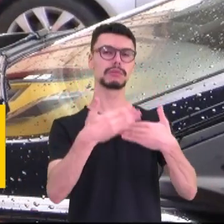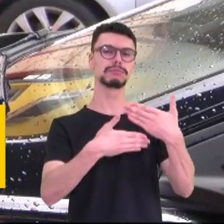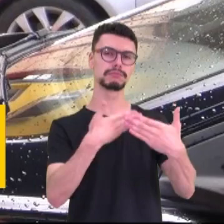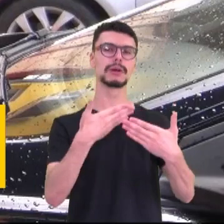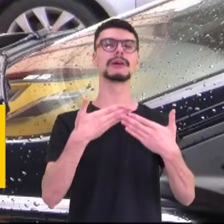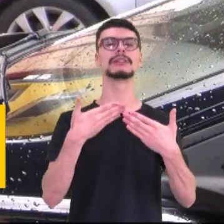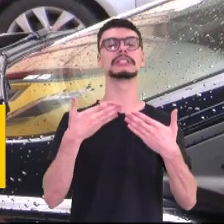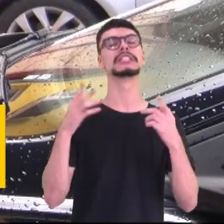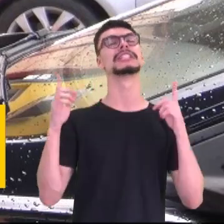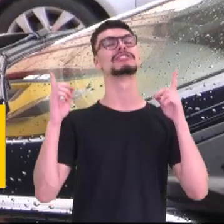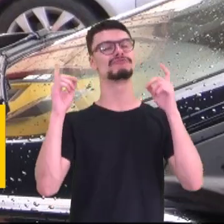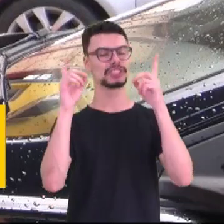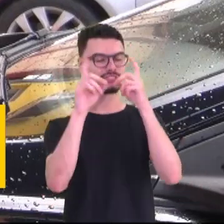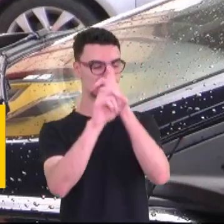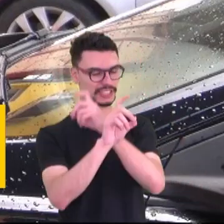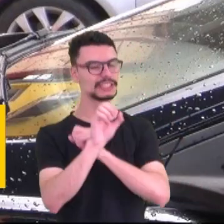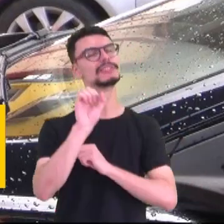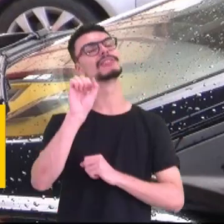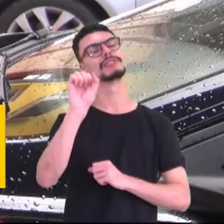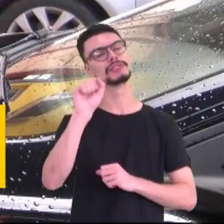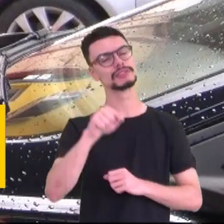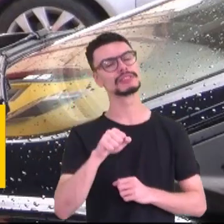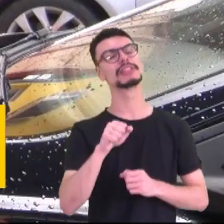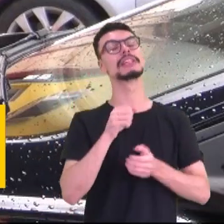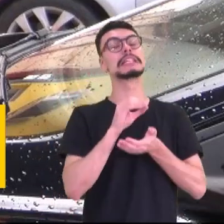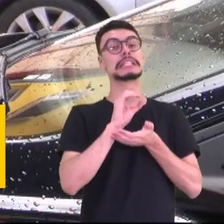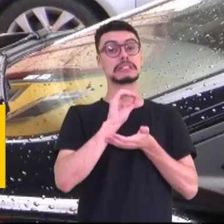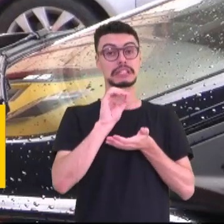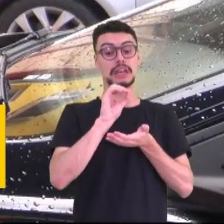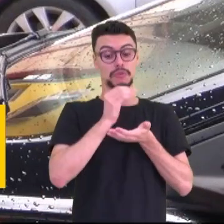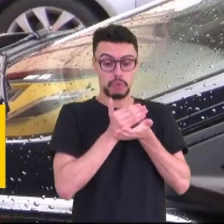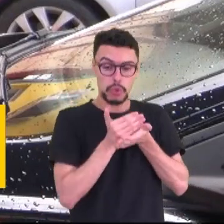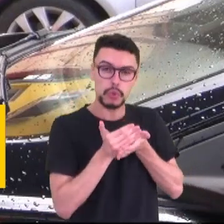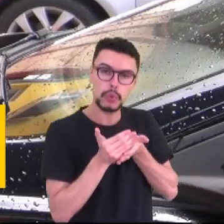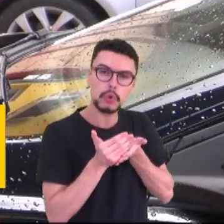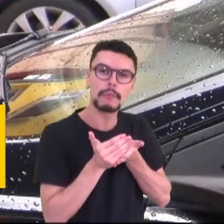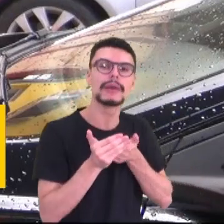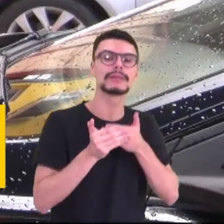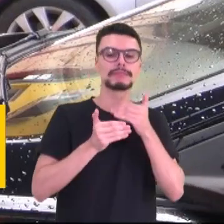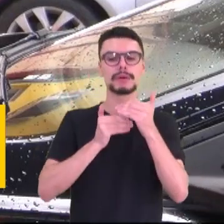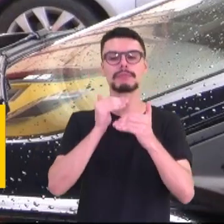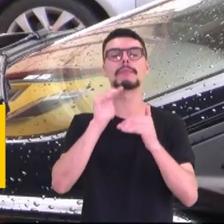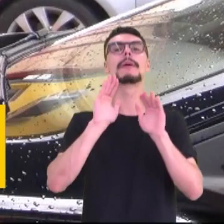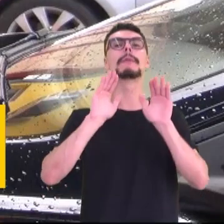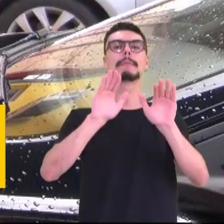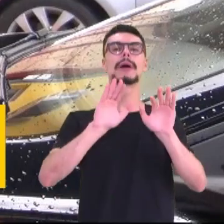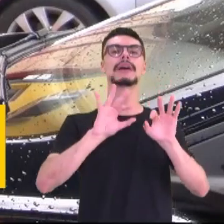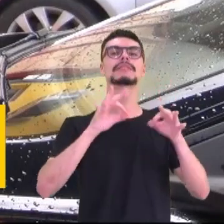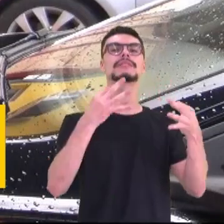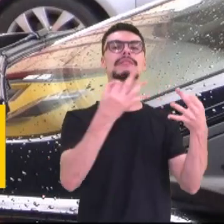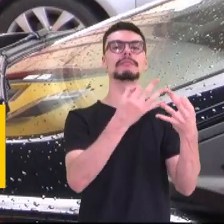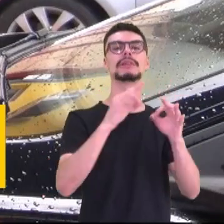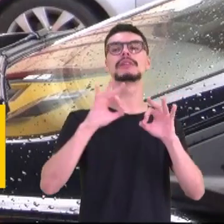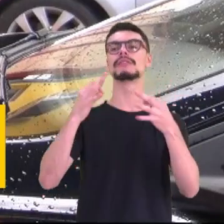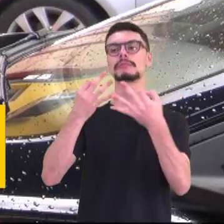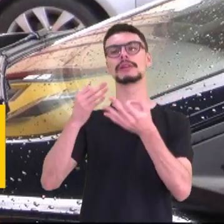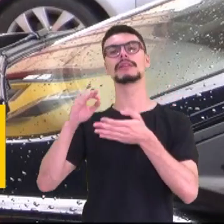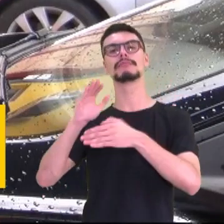ser difícil a reconstrução, começar do zero, mas eu tenho certeza que com a ajuda de todos, da população,